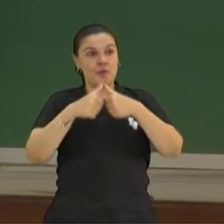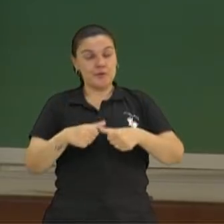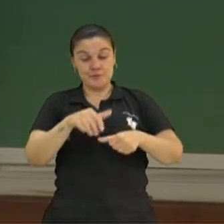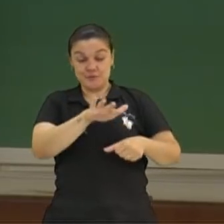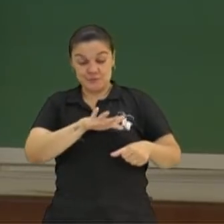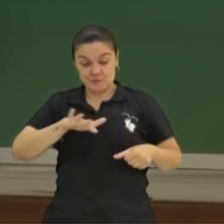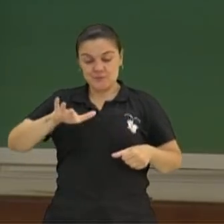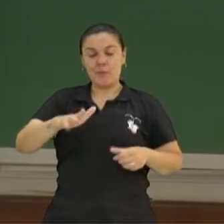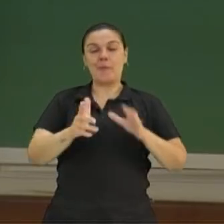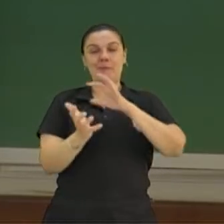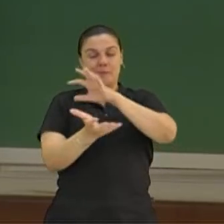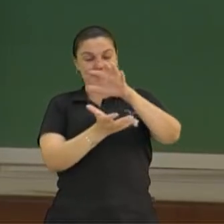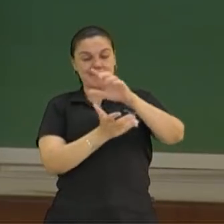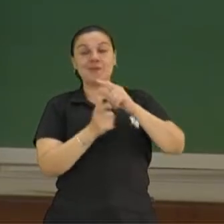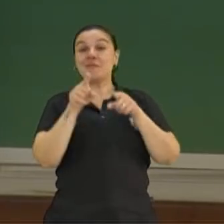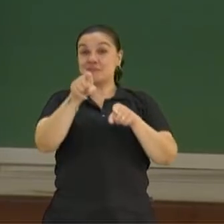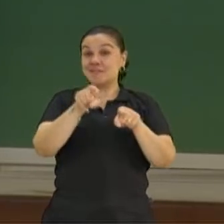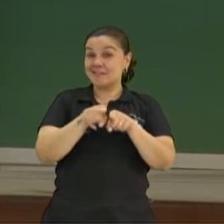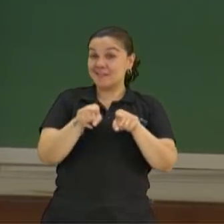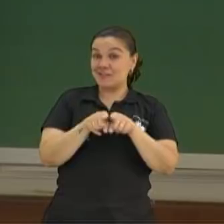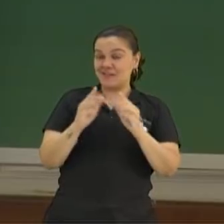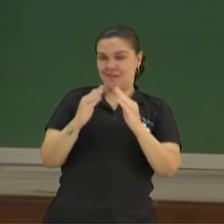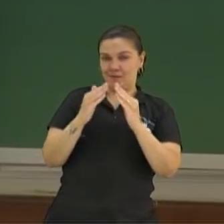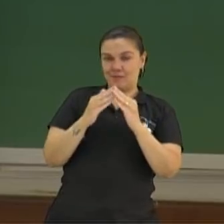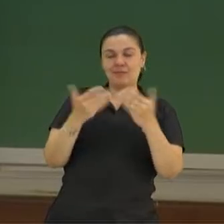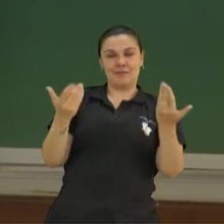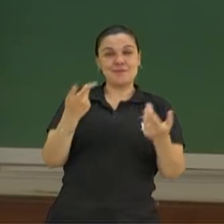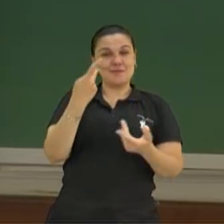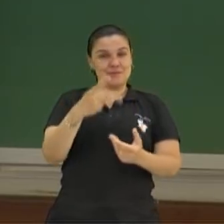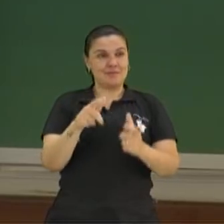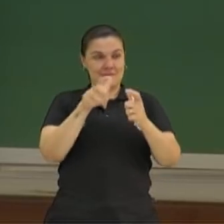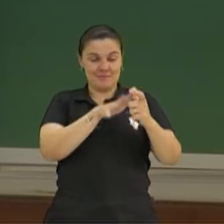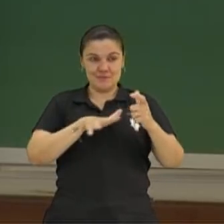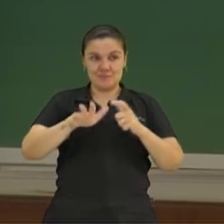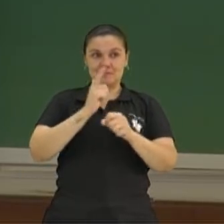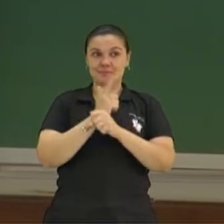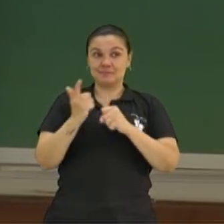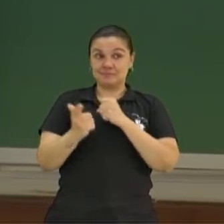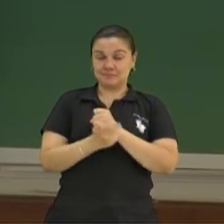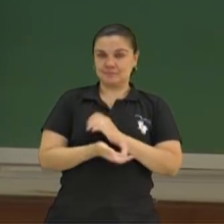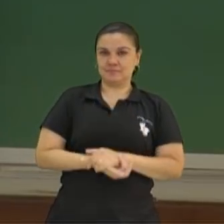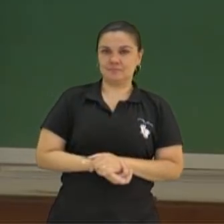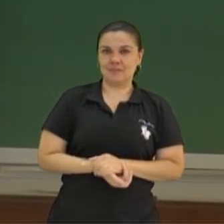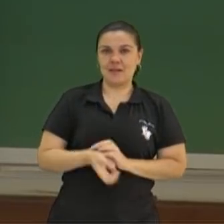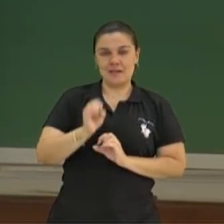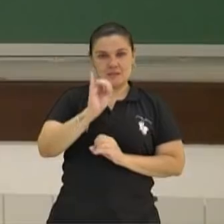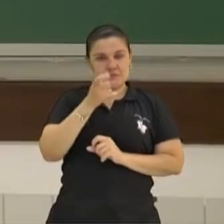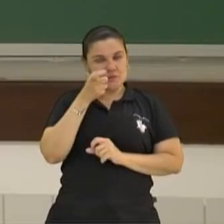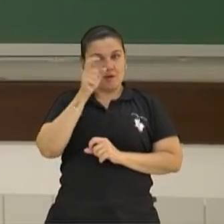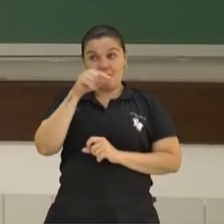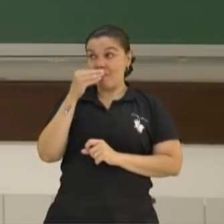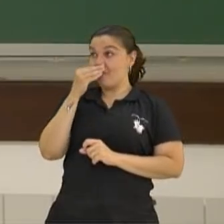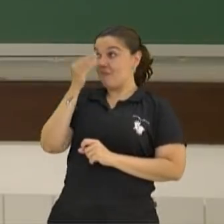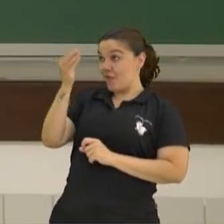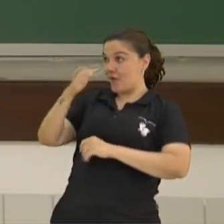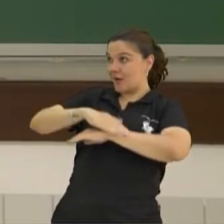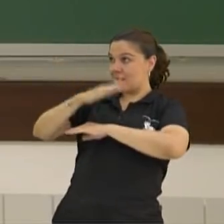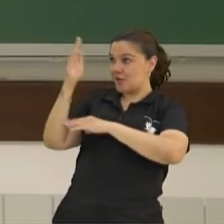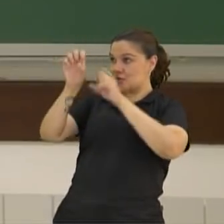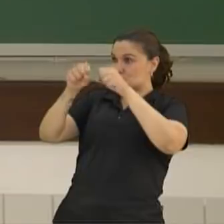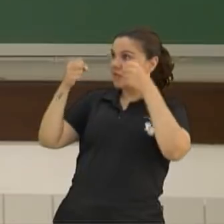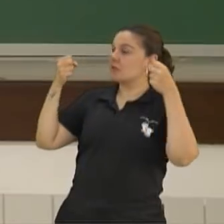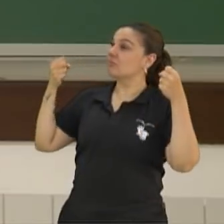espaço geográfico. E você que está em casa assistindo essa aula, você também está no espaço geográfico. Se você olhar para fora da sua janela, você vai